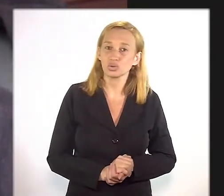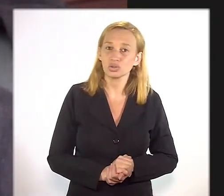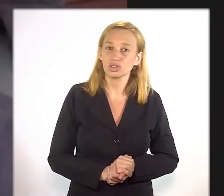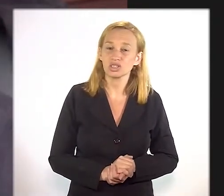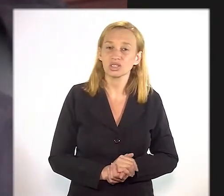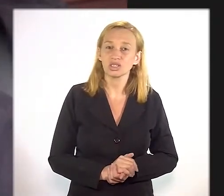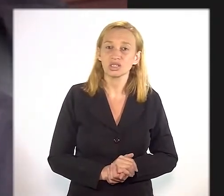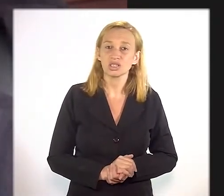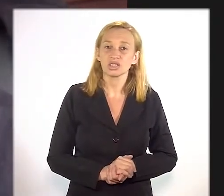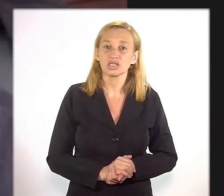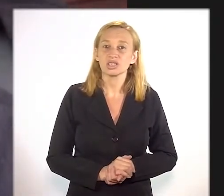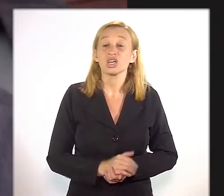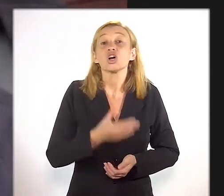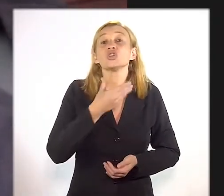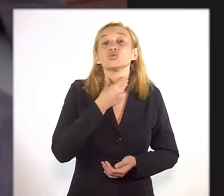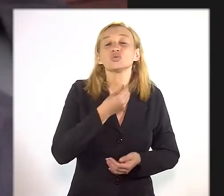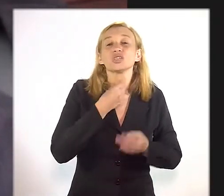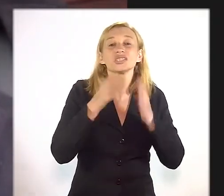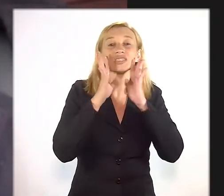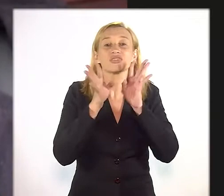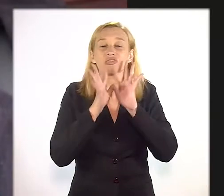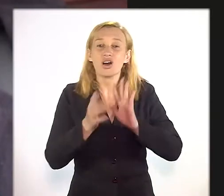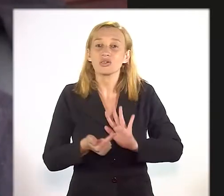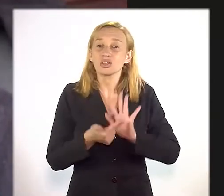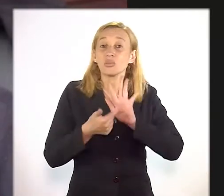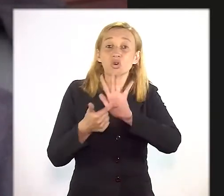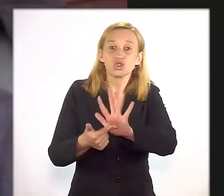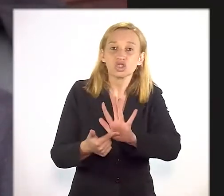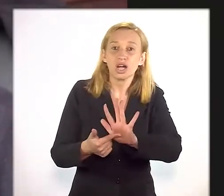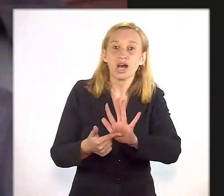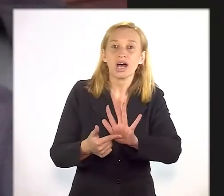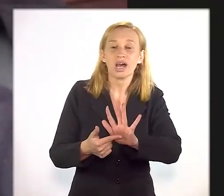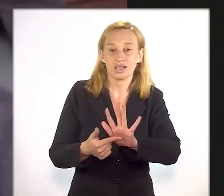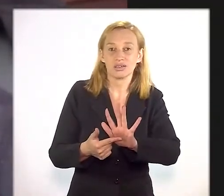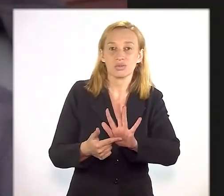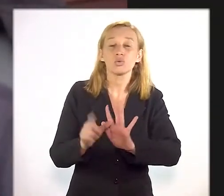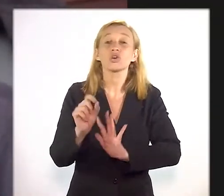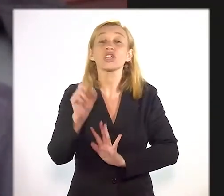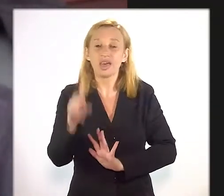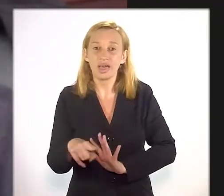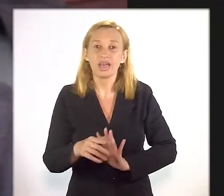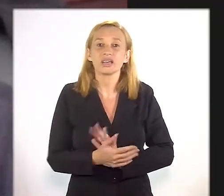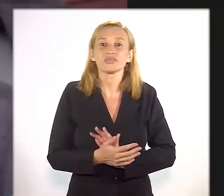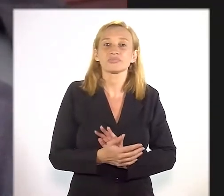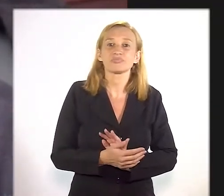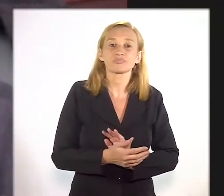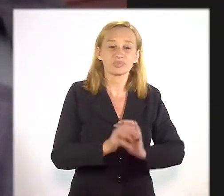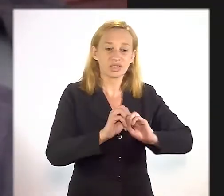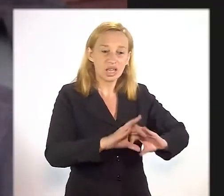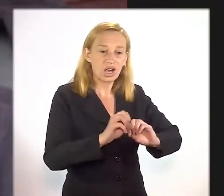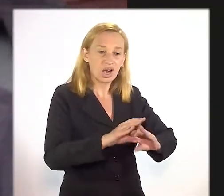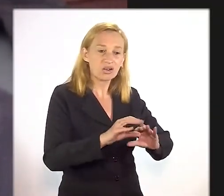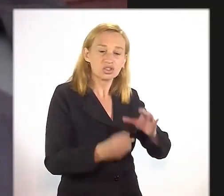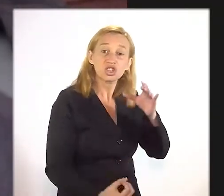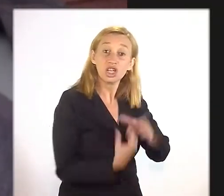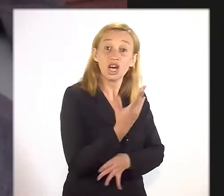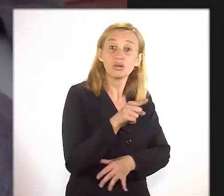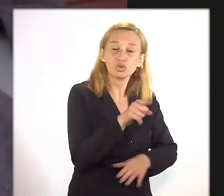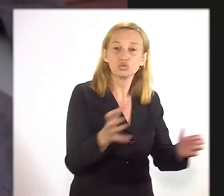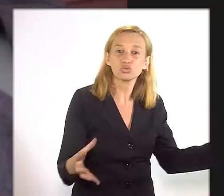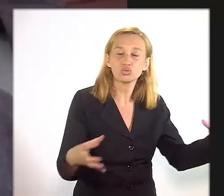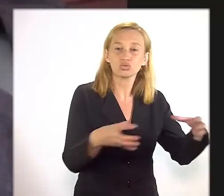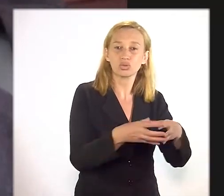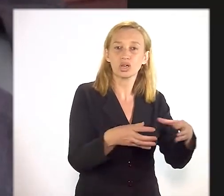saber distinguir uma fake news da notícia certa, a saber... Bom, em vez de dar aula, nós construímos com